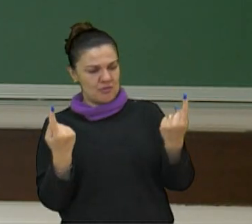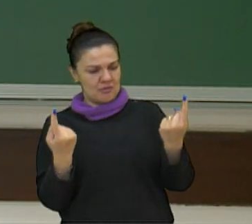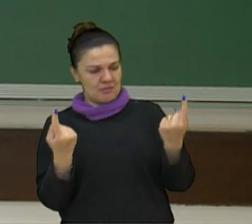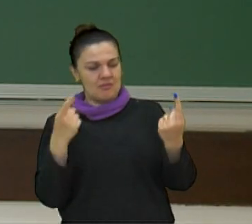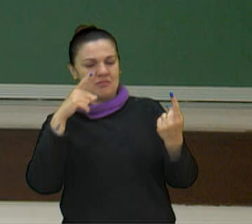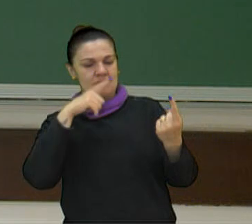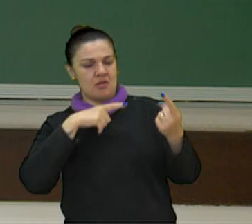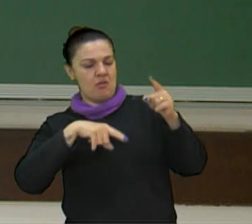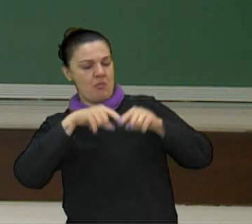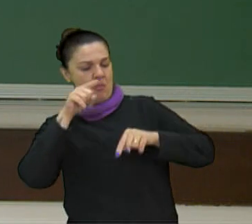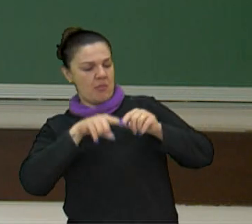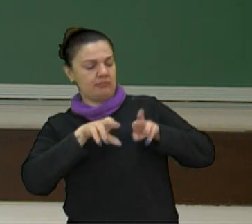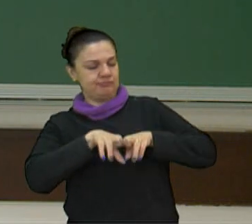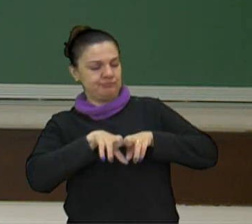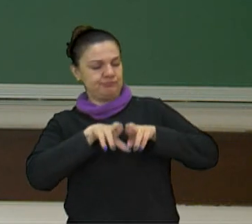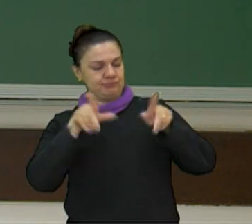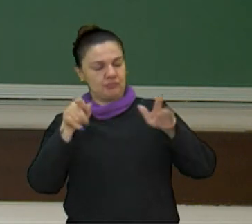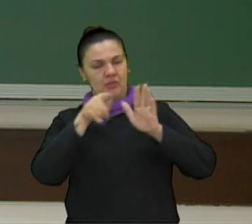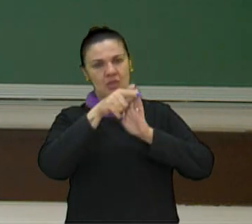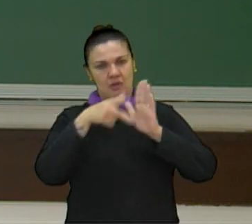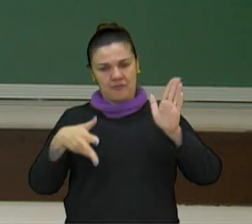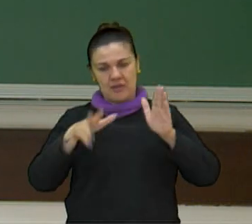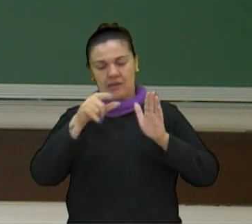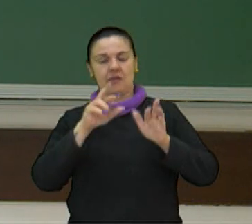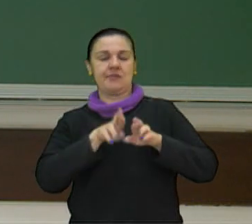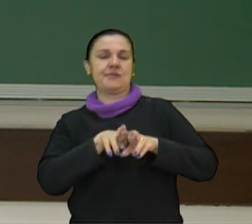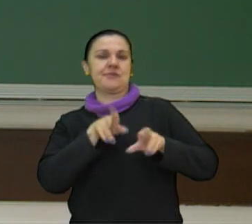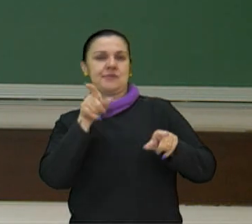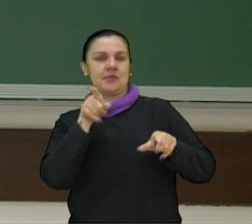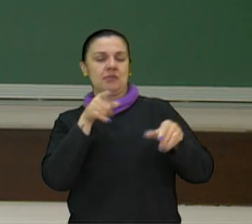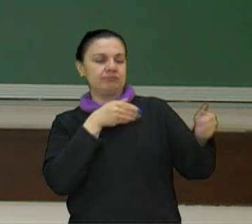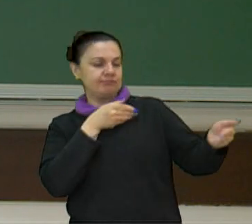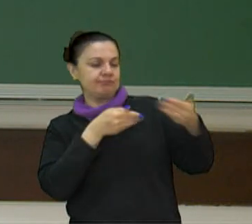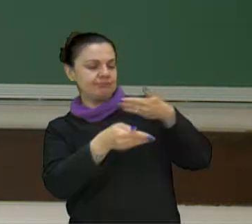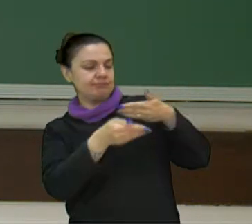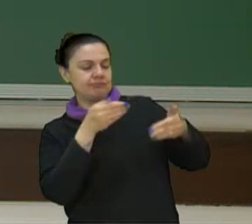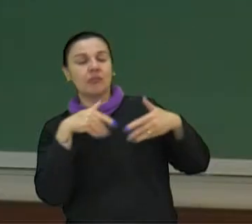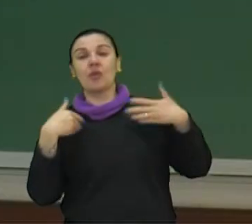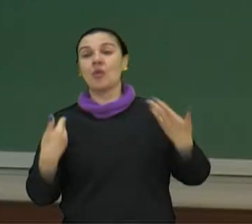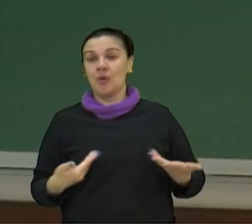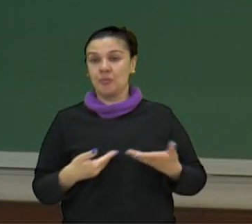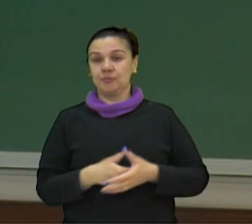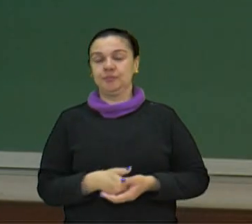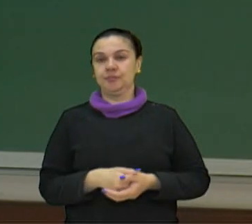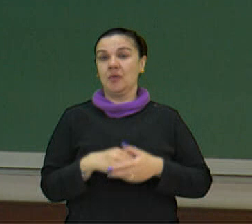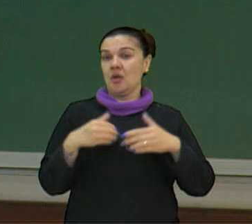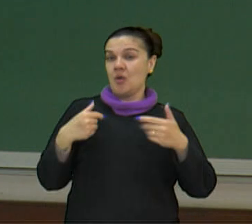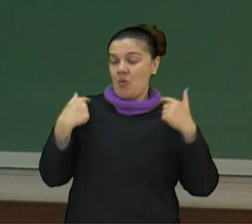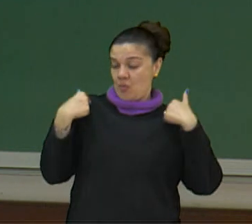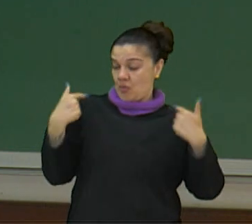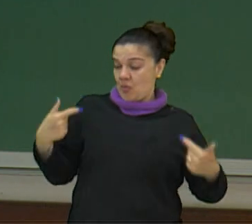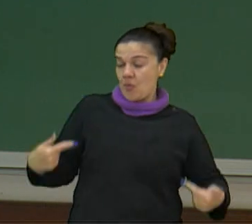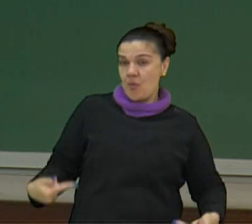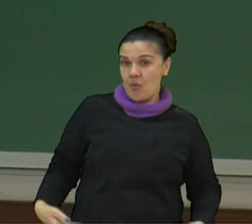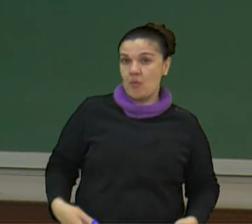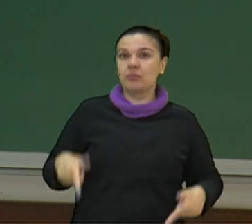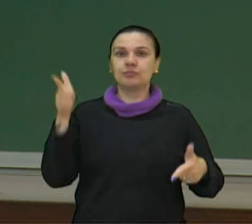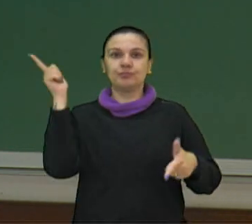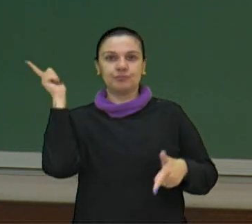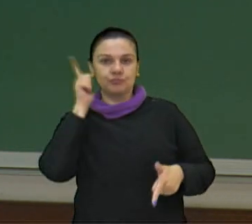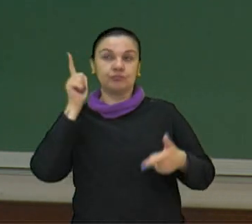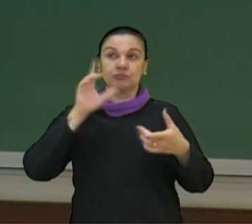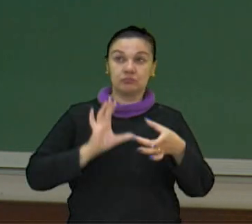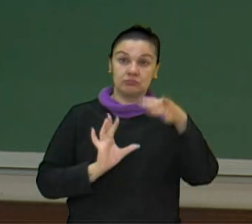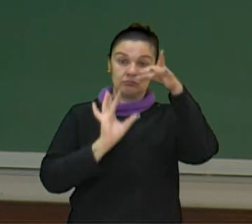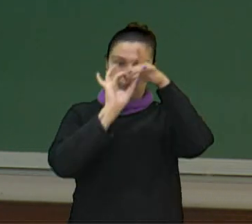têm propriedades distintas, que são coisas distintas, interagem uma com a outra? Como é que o corpo pode atuar sobre a